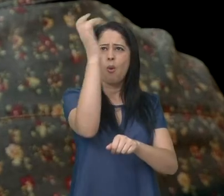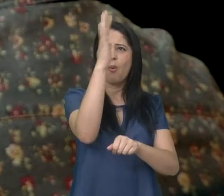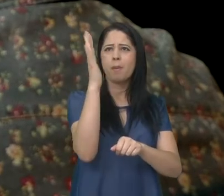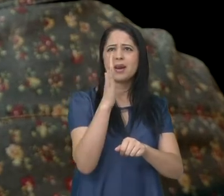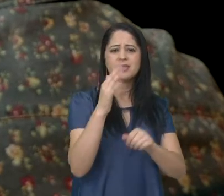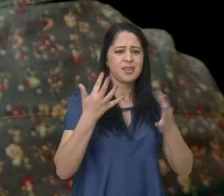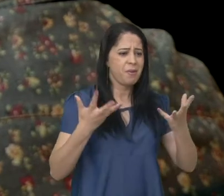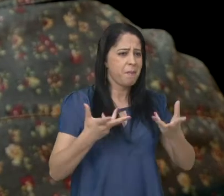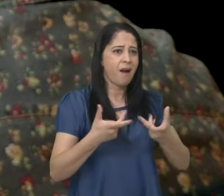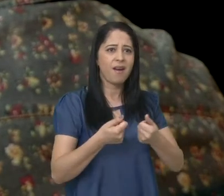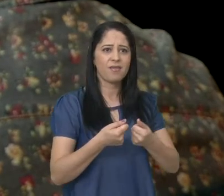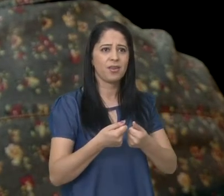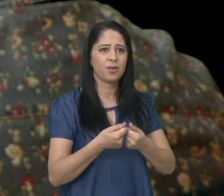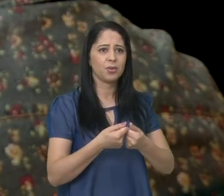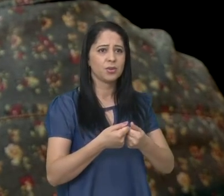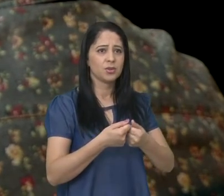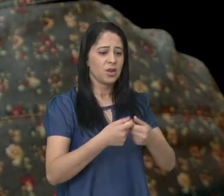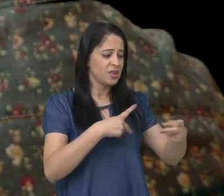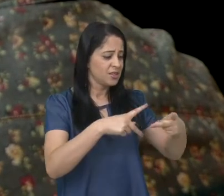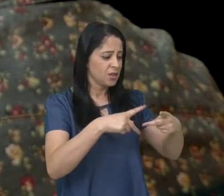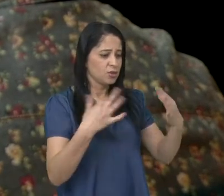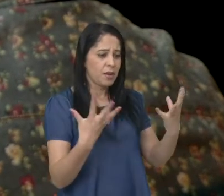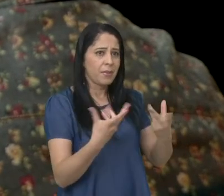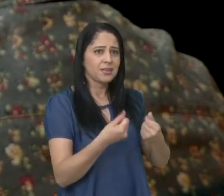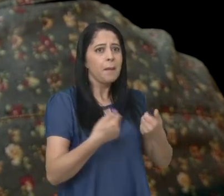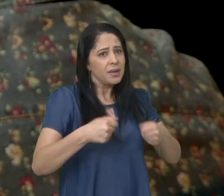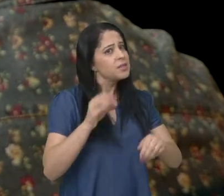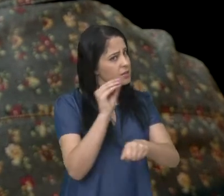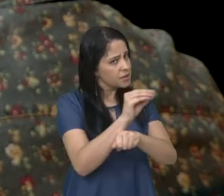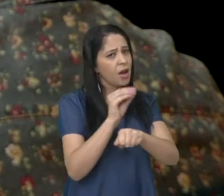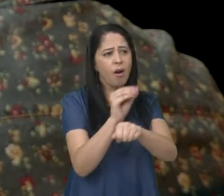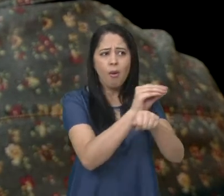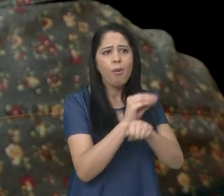essa cidade linda que a gente mora, é preservar isso. Eu